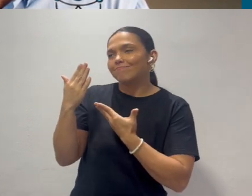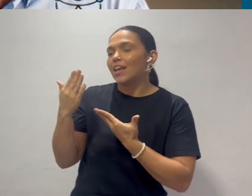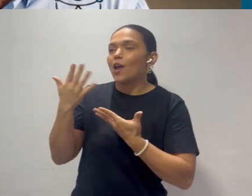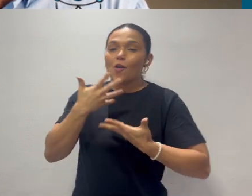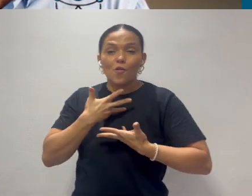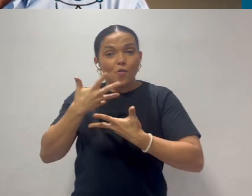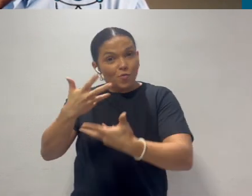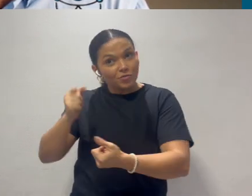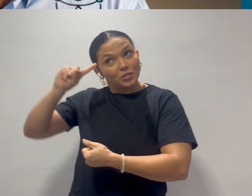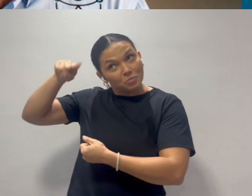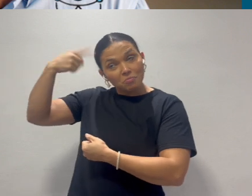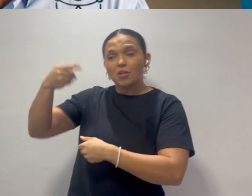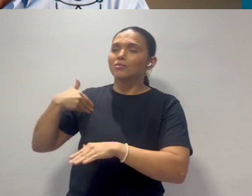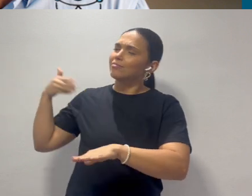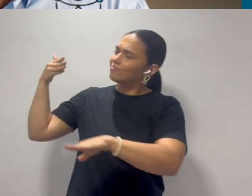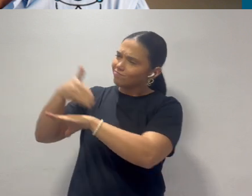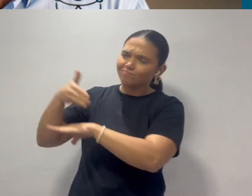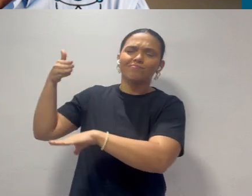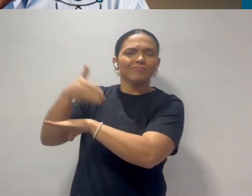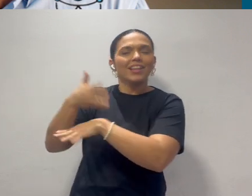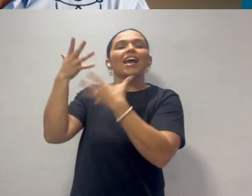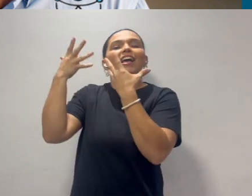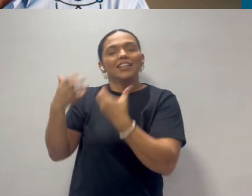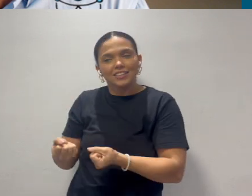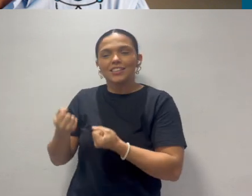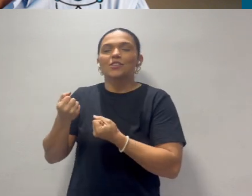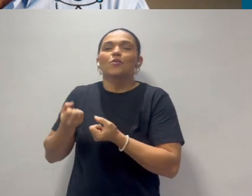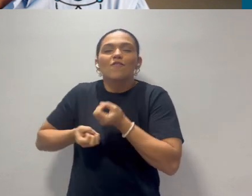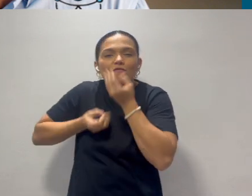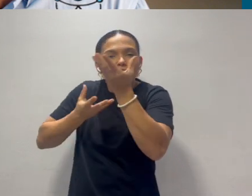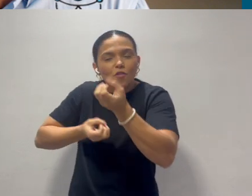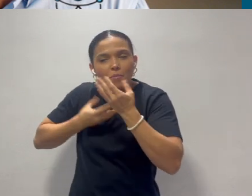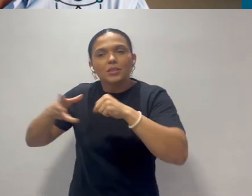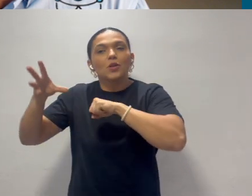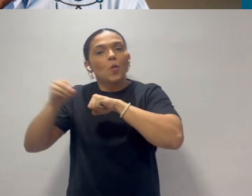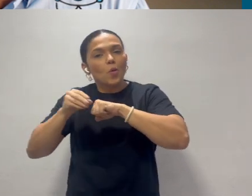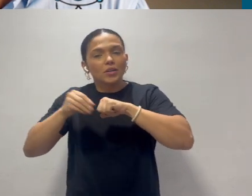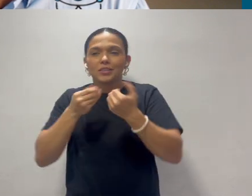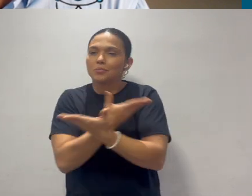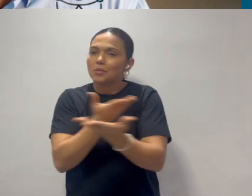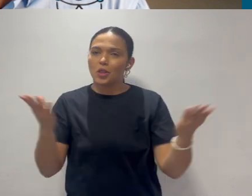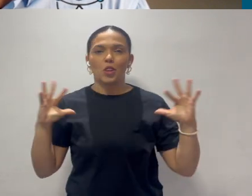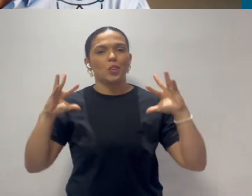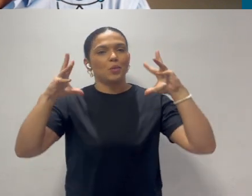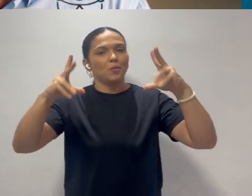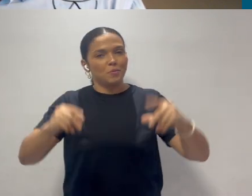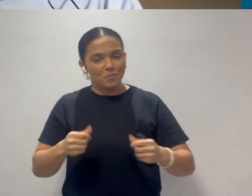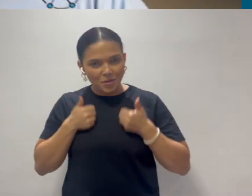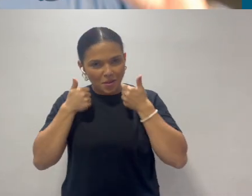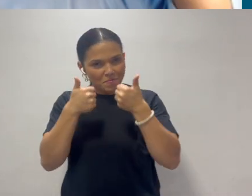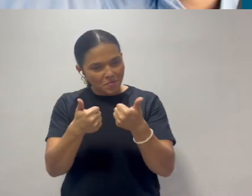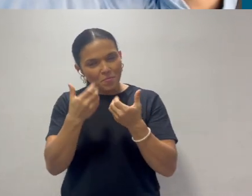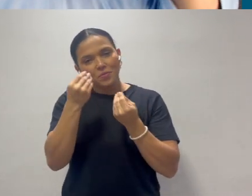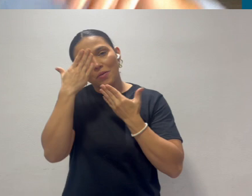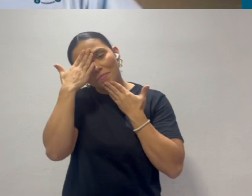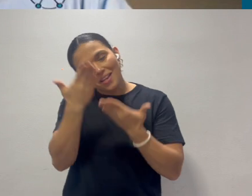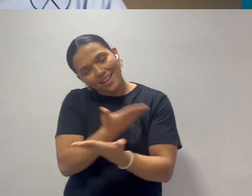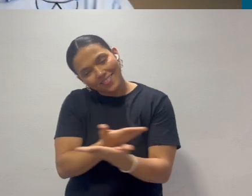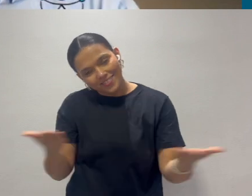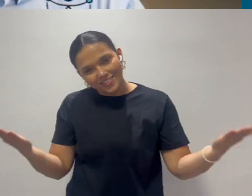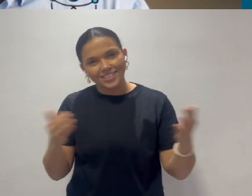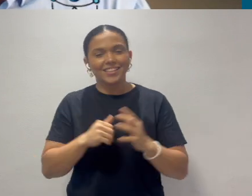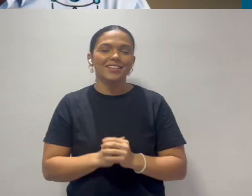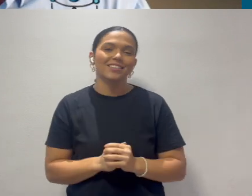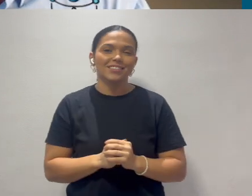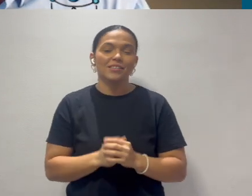estarei aqui também para trazer informação, conhecimento para todo mundo, tá bom? Obrigada para vocês. Valeu, obrigado.